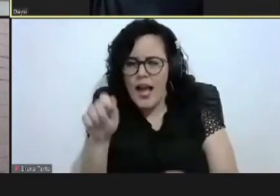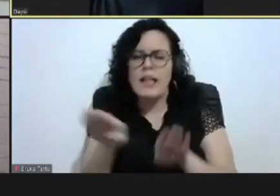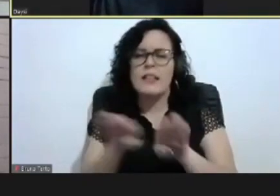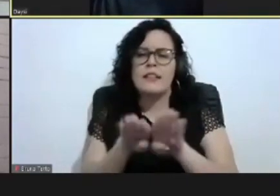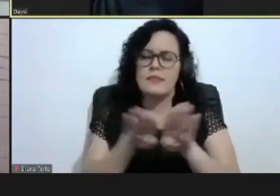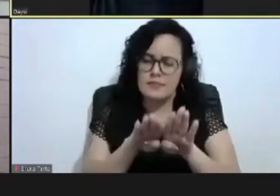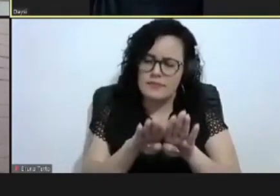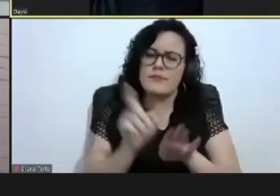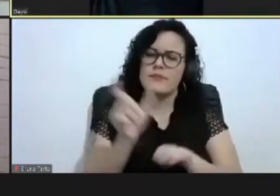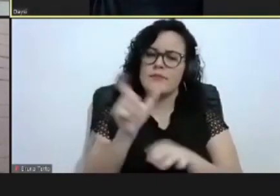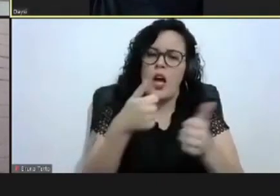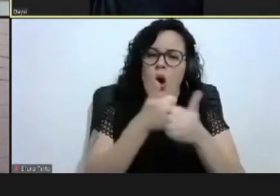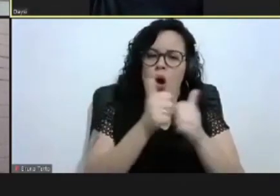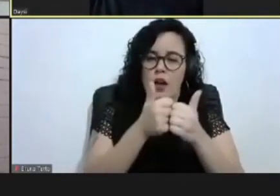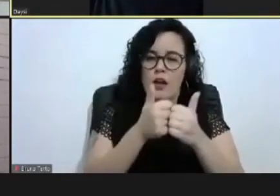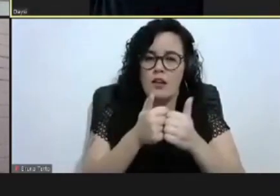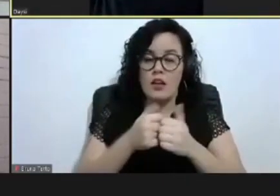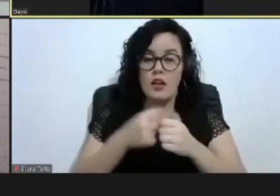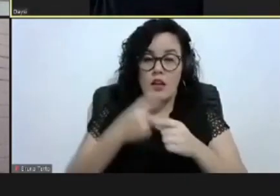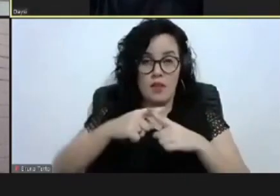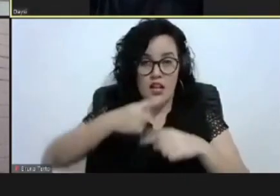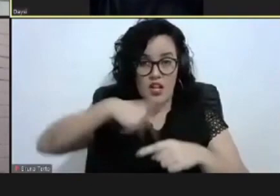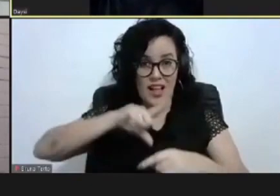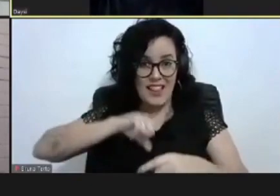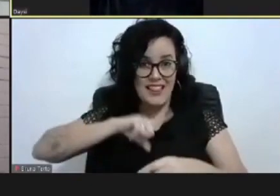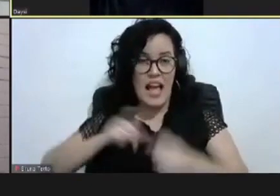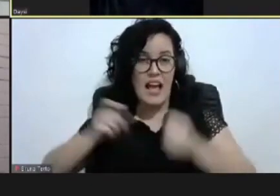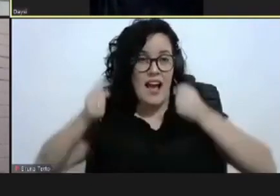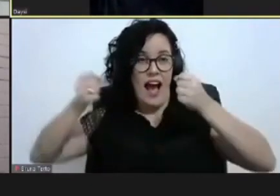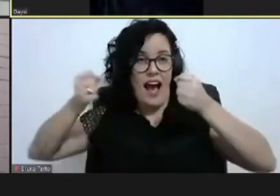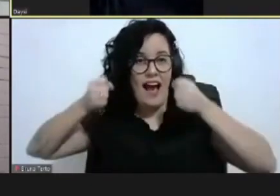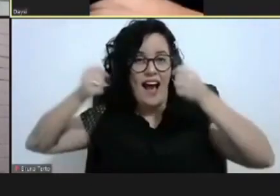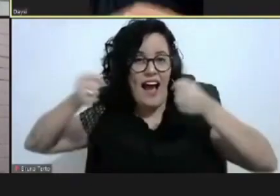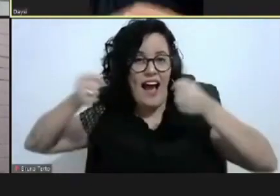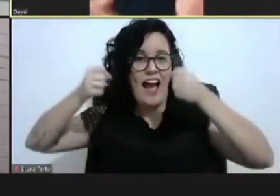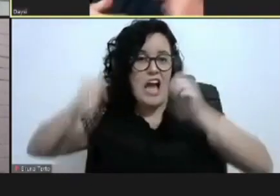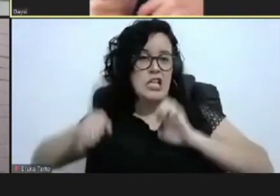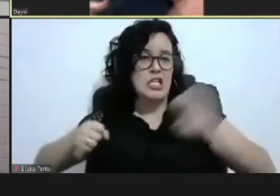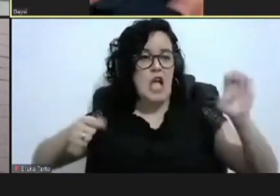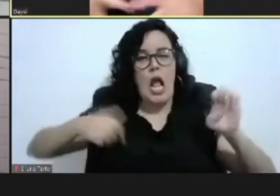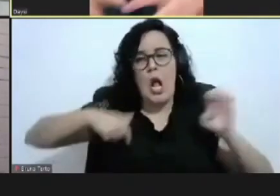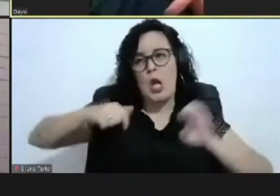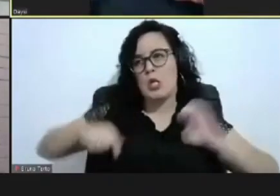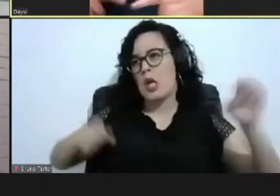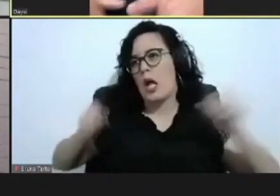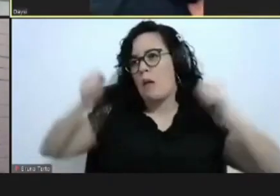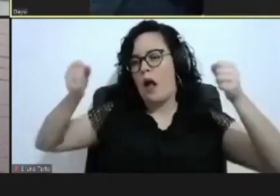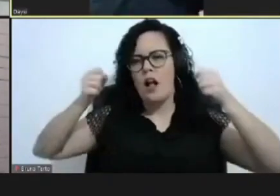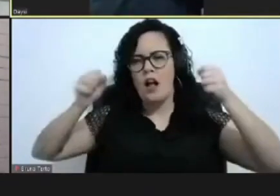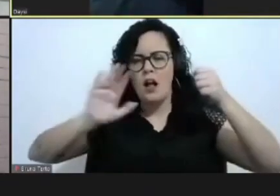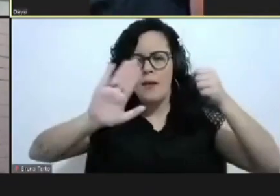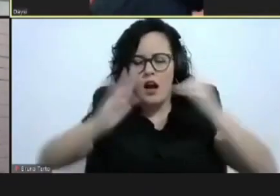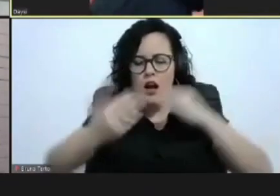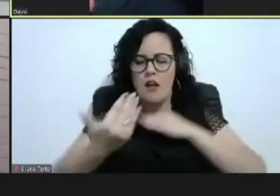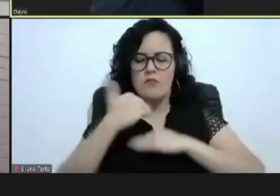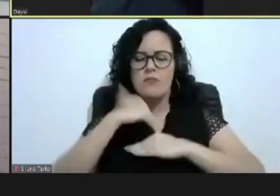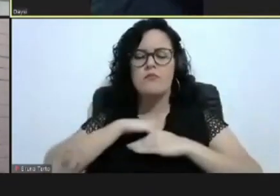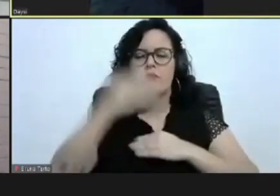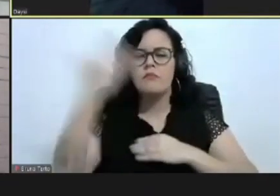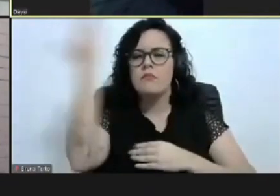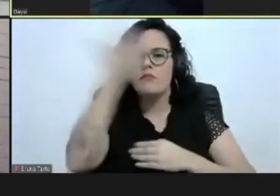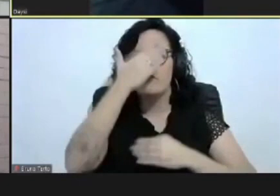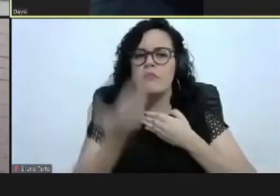eu acho que quando a gente está na militância, é muito fácil fazer um discurso de esquerda e na tua vida, né,